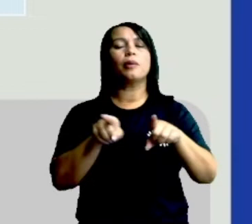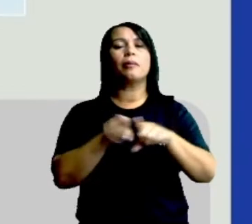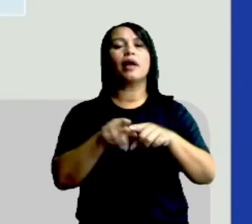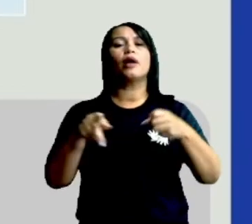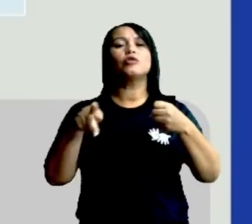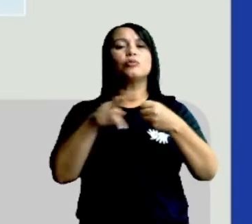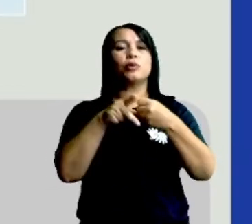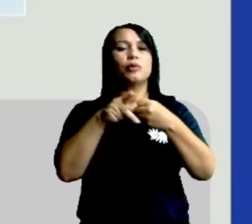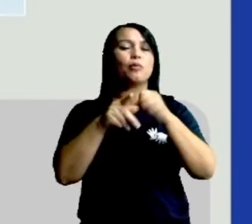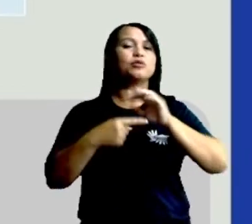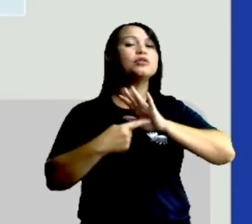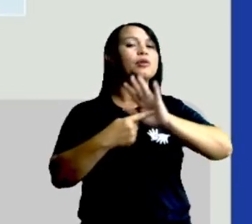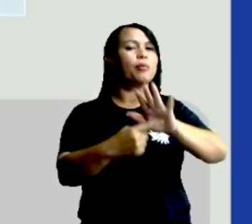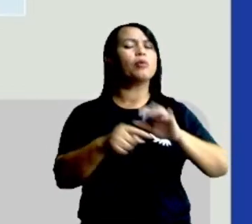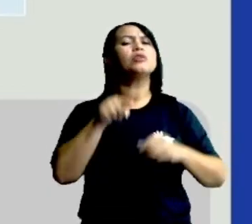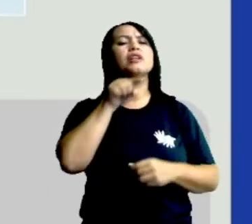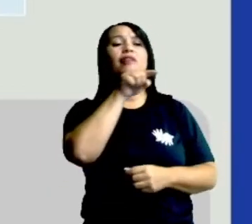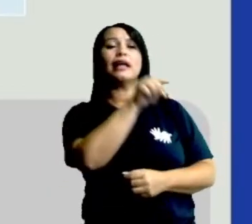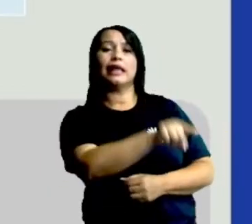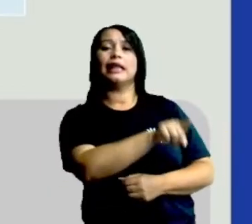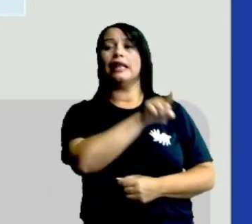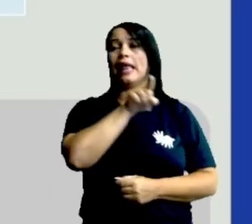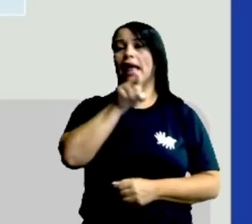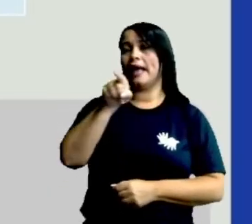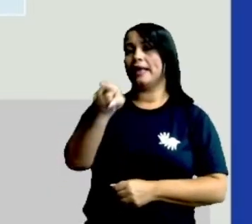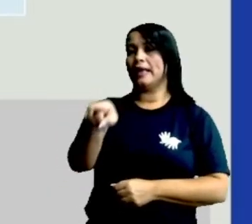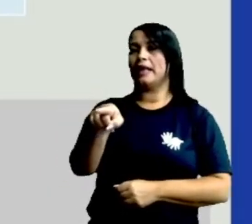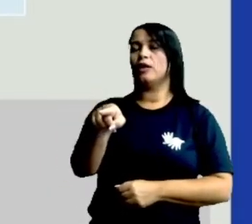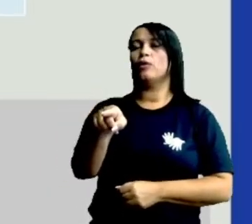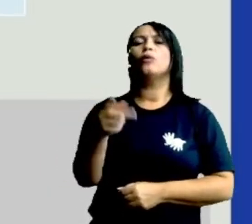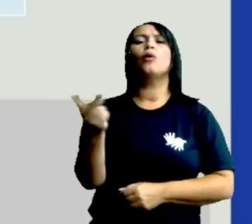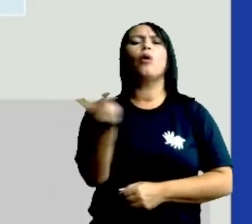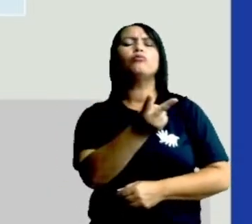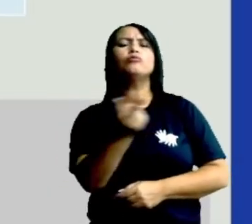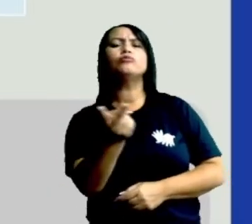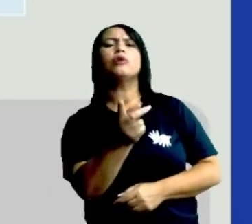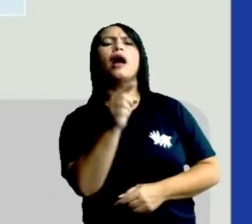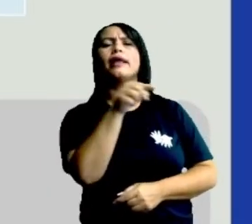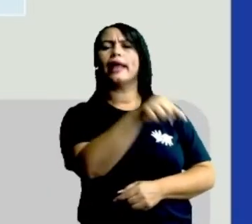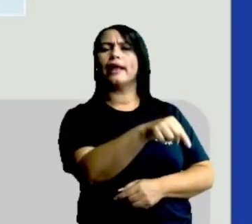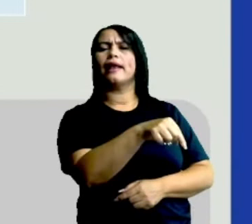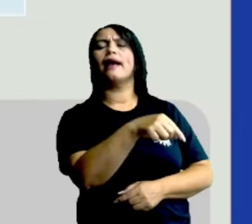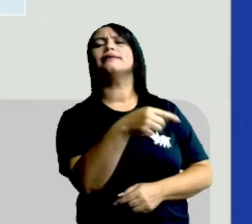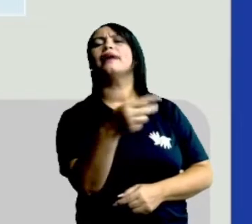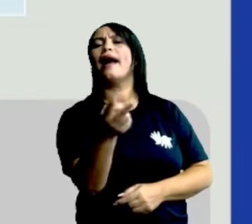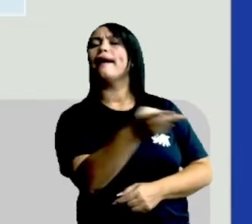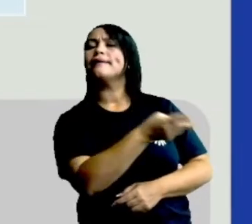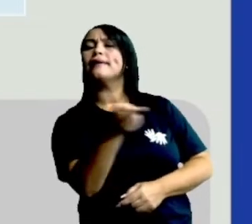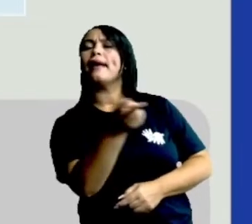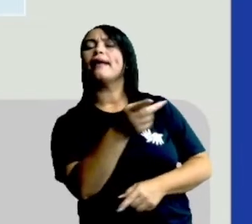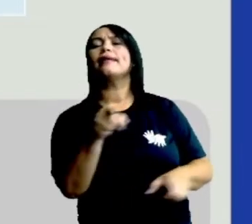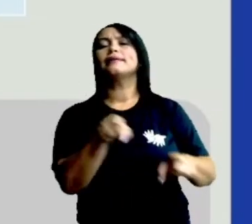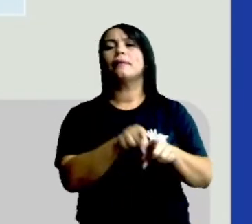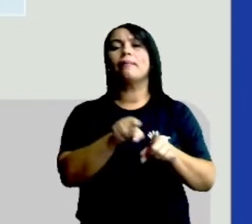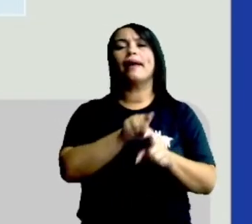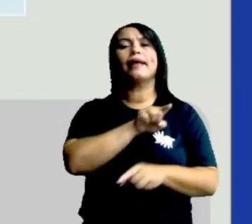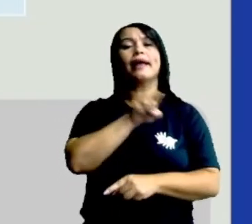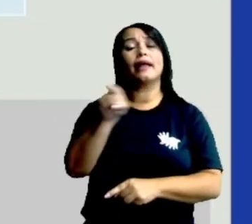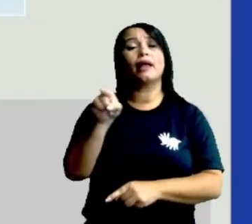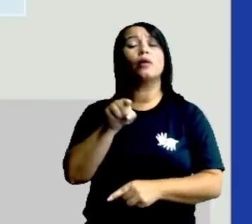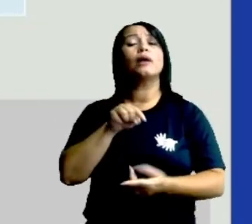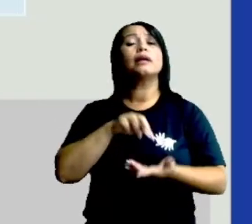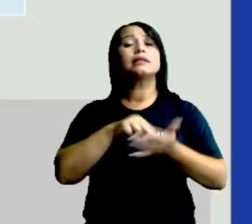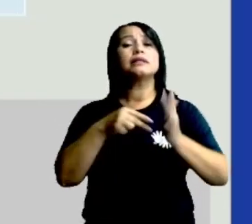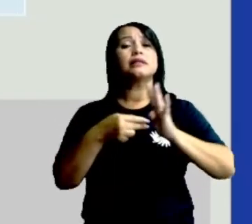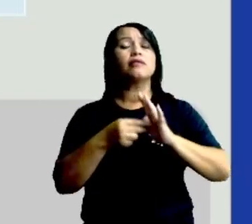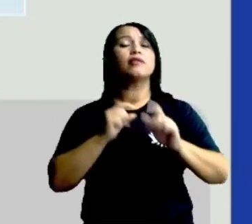pronomes demonstrativos, aquele, aqueles, aquela, aquelas e aquele, que